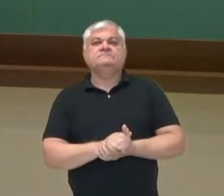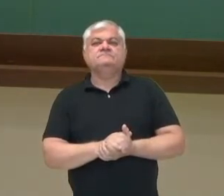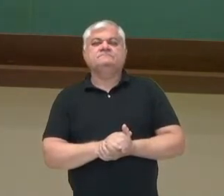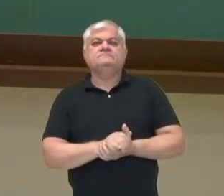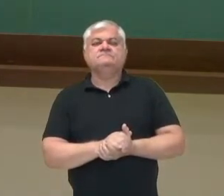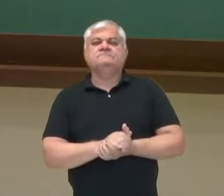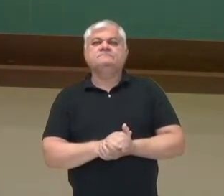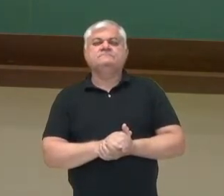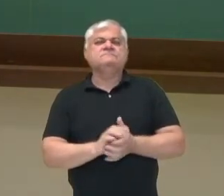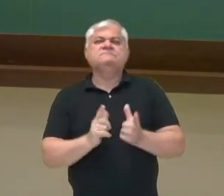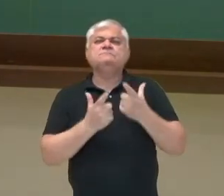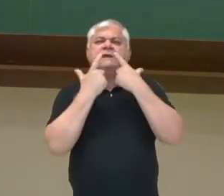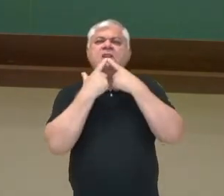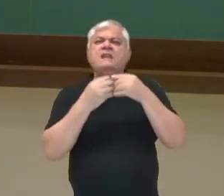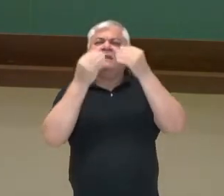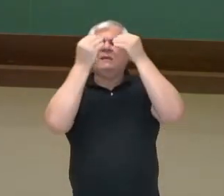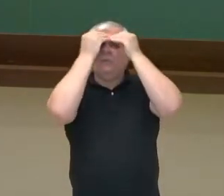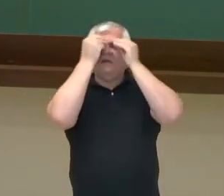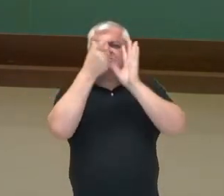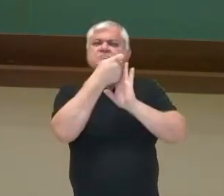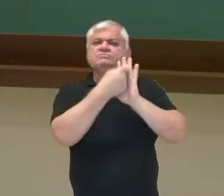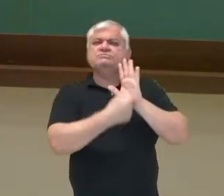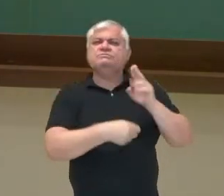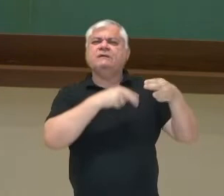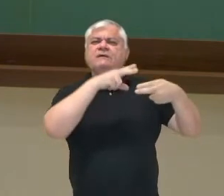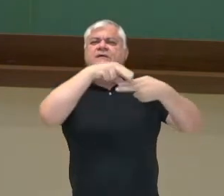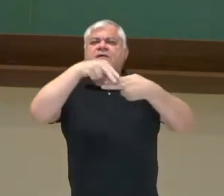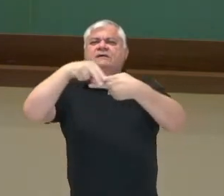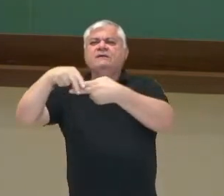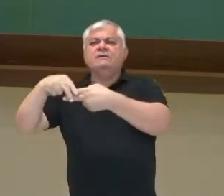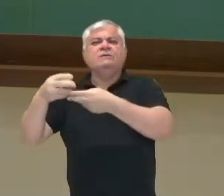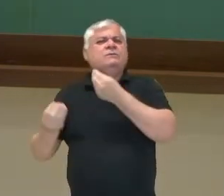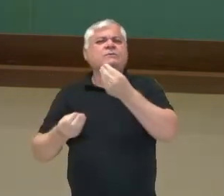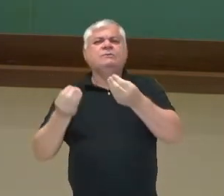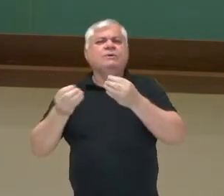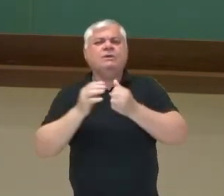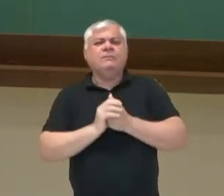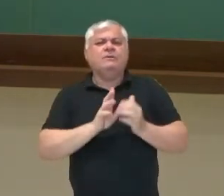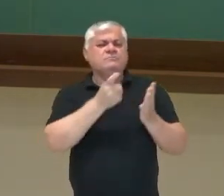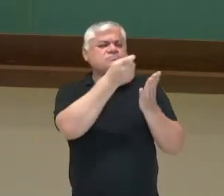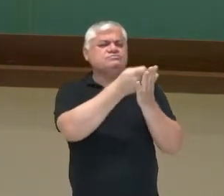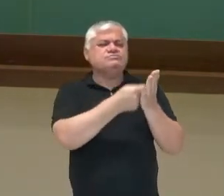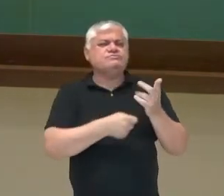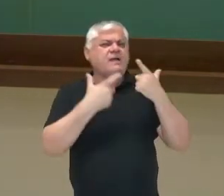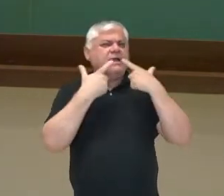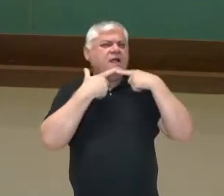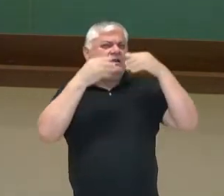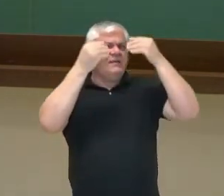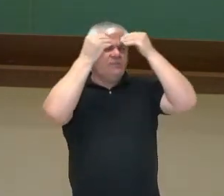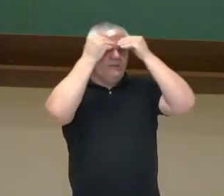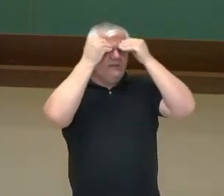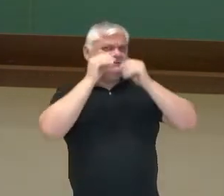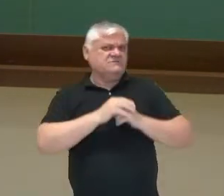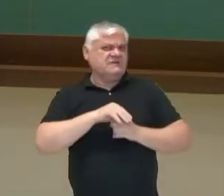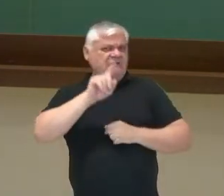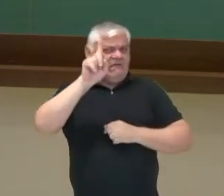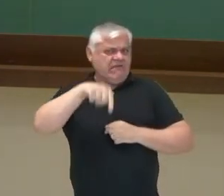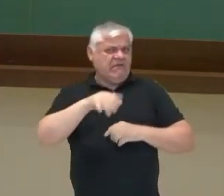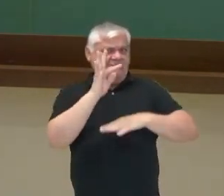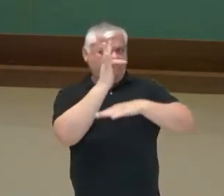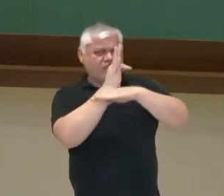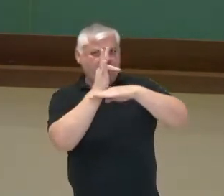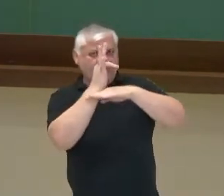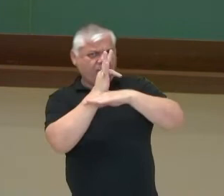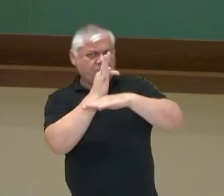Qual é a linguagem adotada no cordel? Como que vocês acham, né, que o cordel é constituído? Será que a linguagem adotada é a linguagem